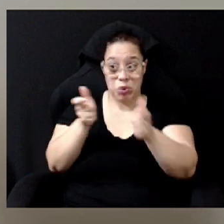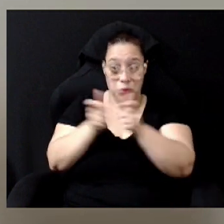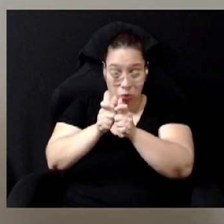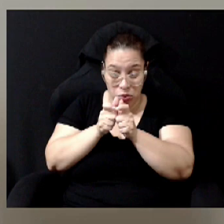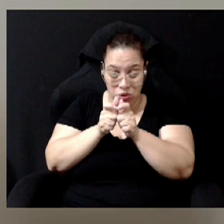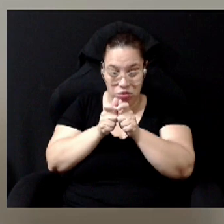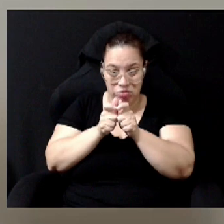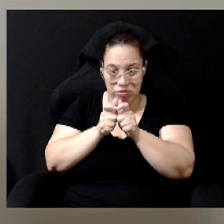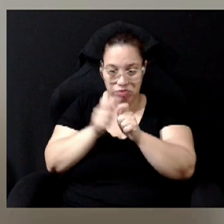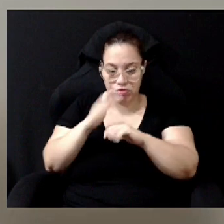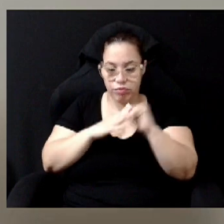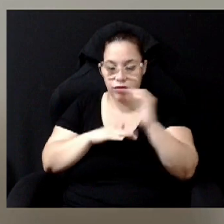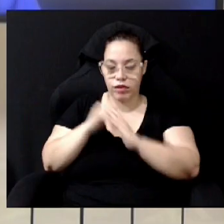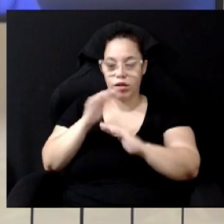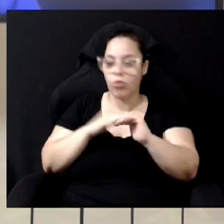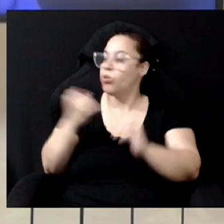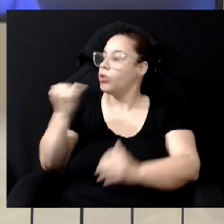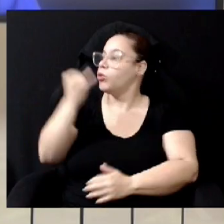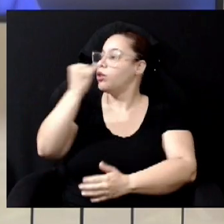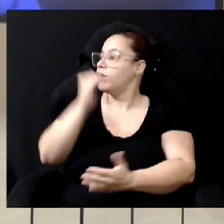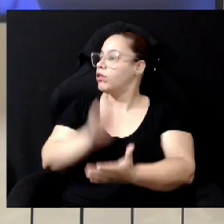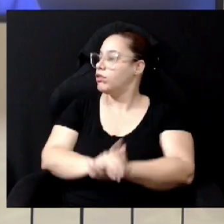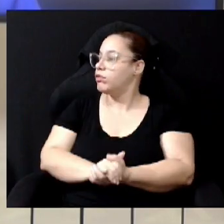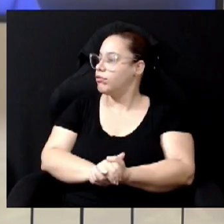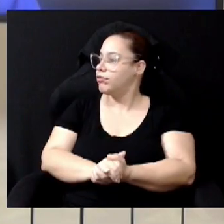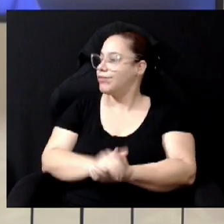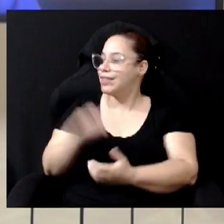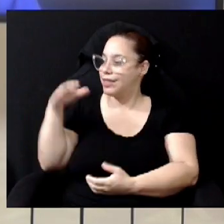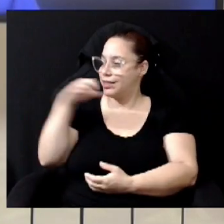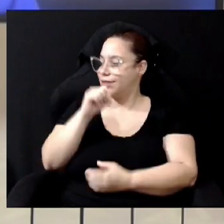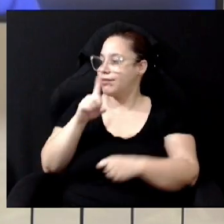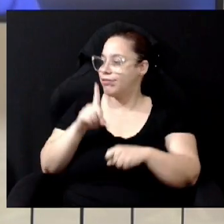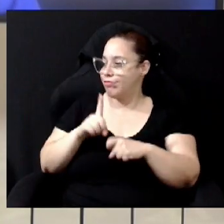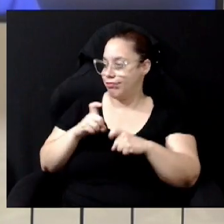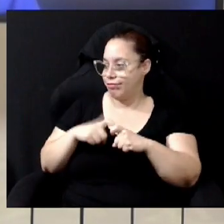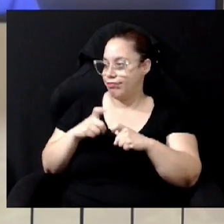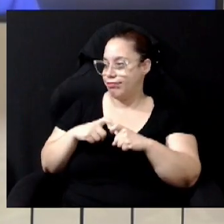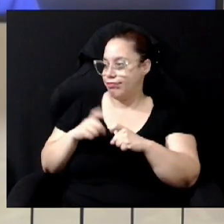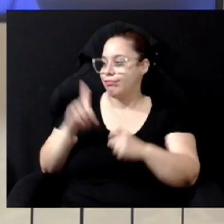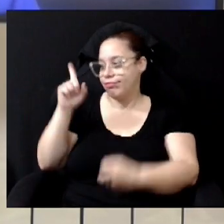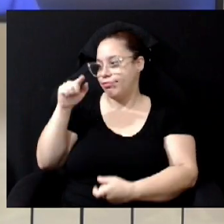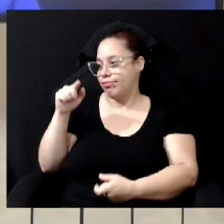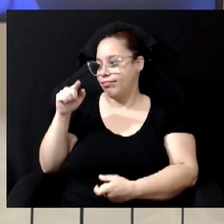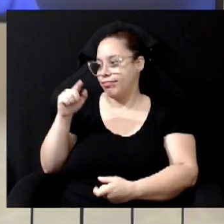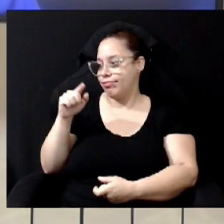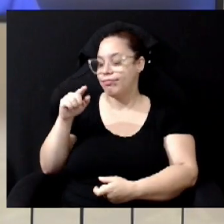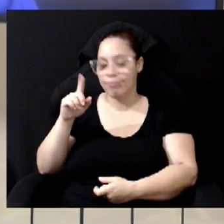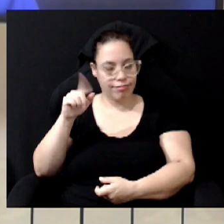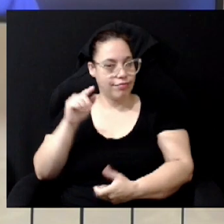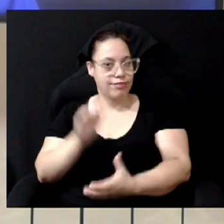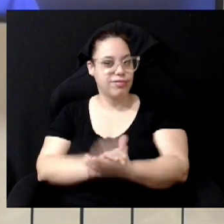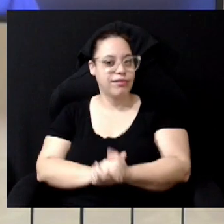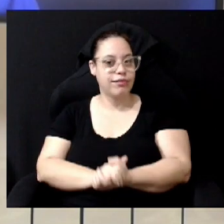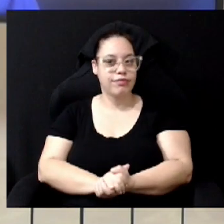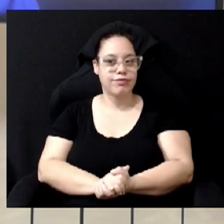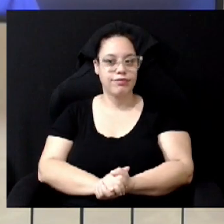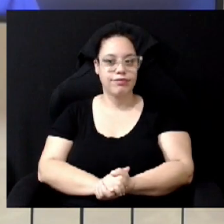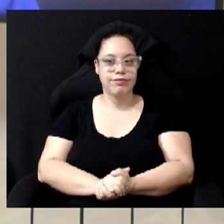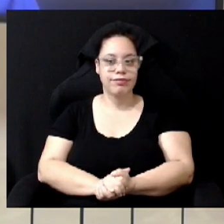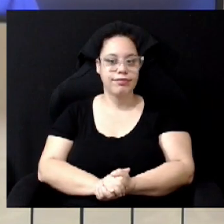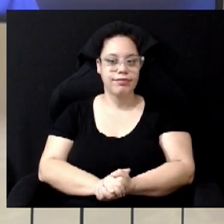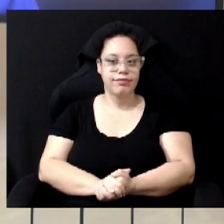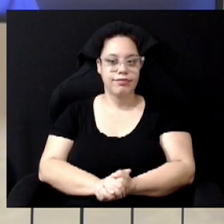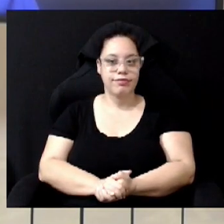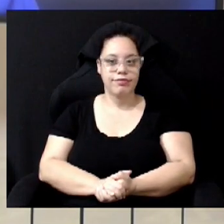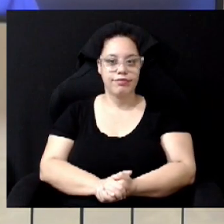muito importante. Tem que agir rápido, né, nesses casos, doutor. Exato. Né? Exatamente.